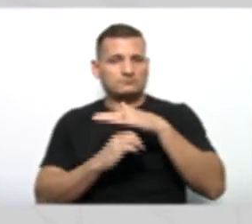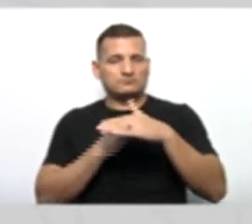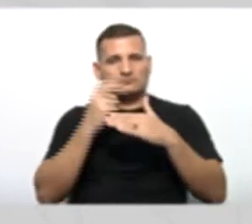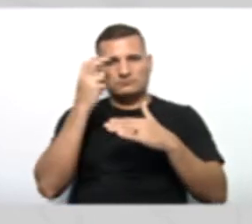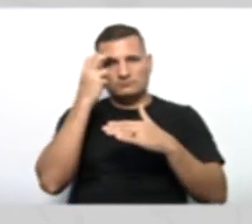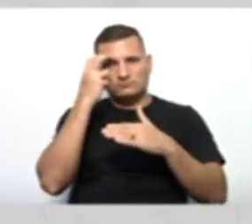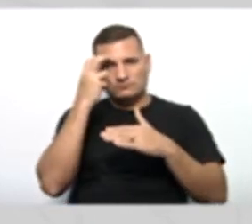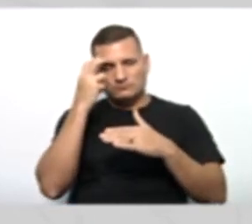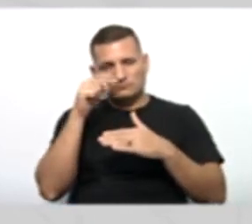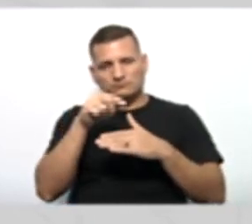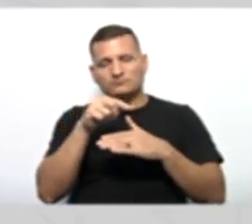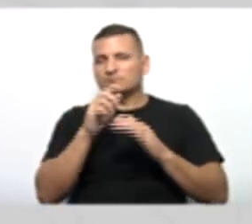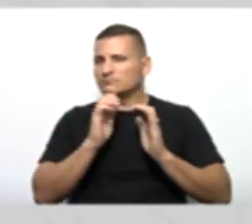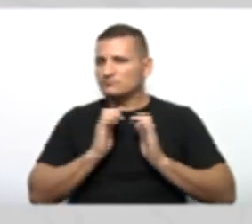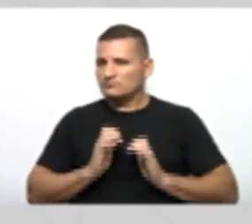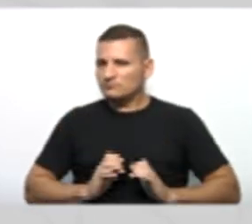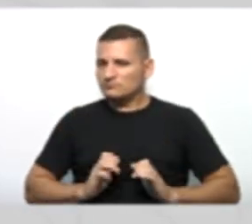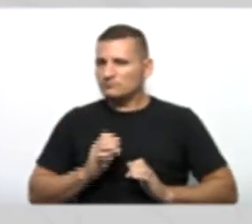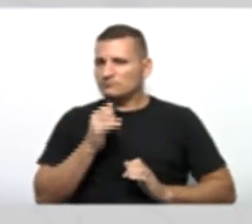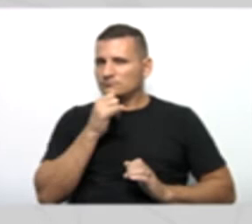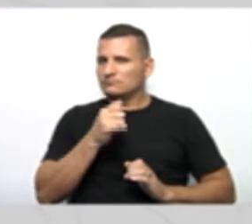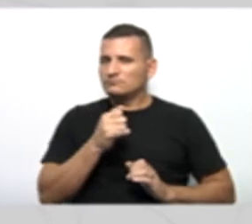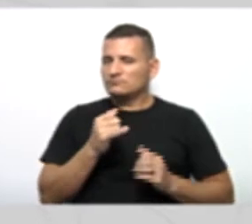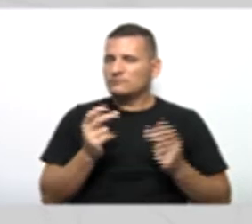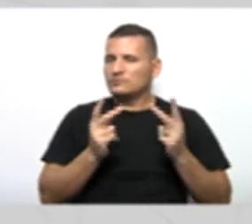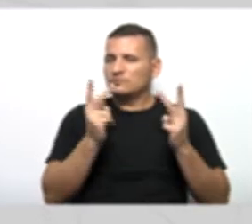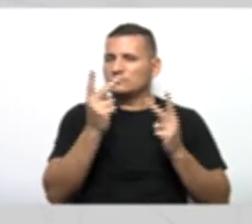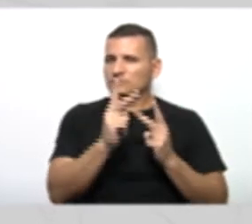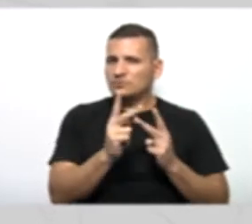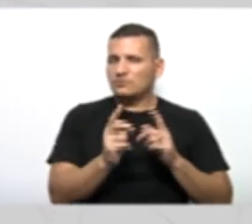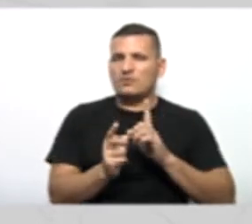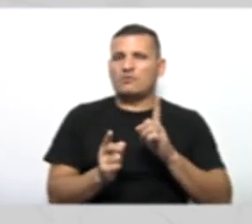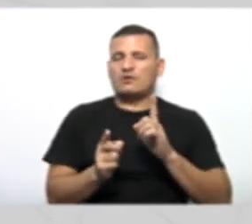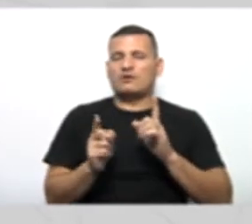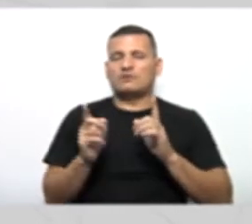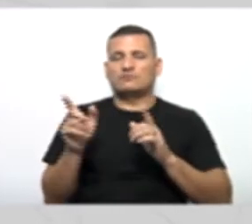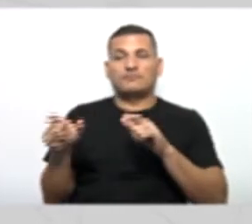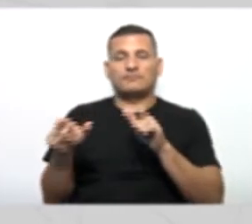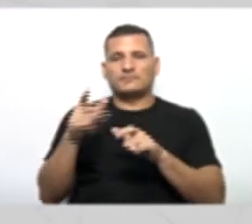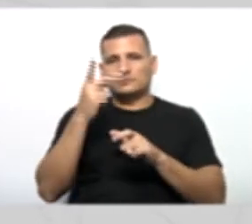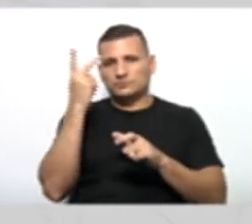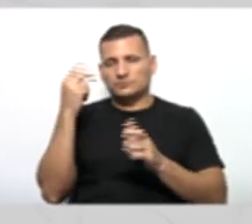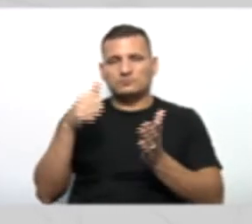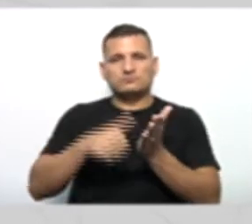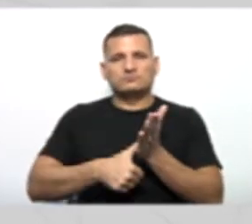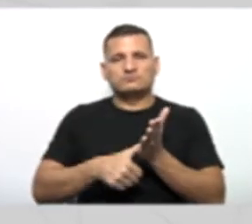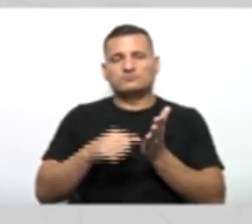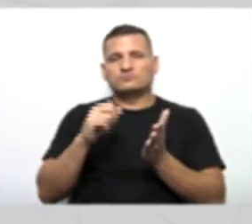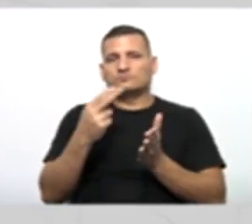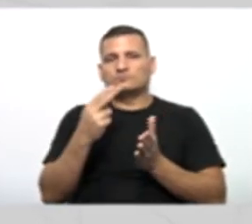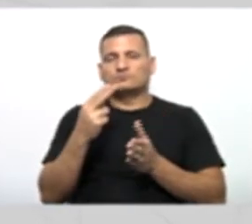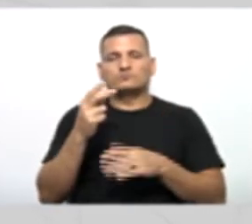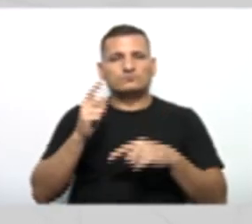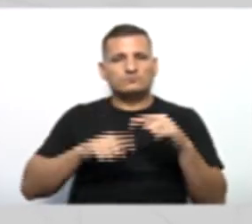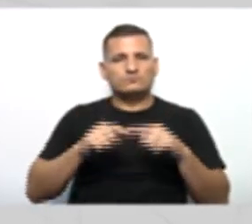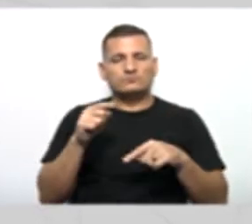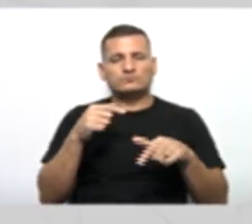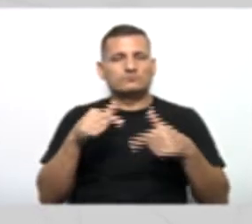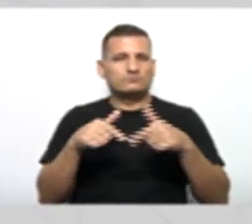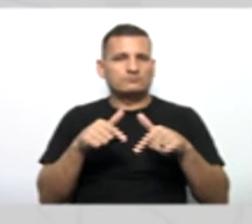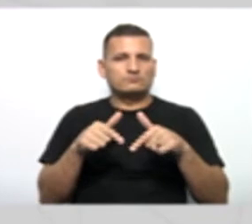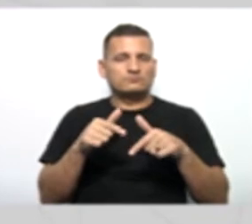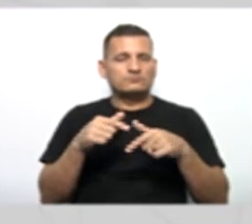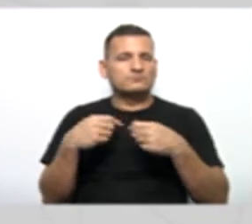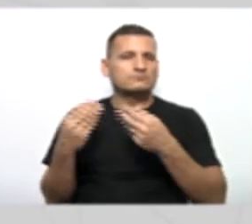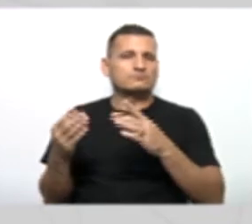caracterizada pela ética na medida em que seus valores e não as pessoas que integram a organização ou os produtos e serviços por ela oferecidos à sociedade